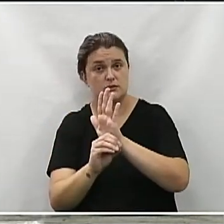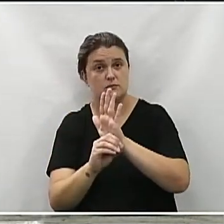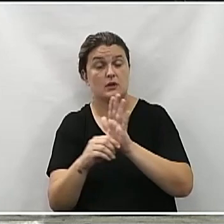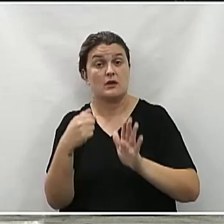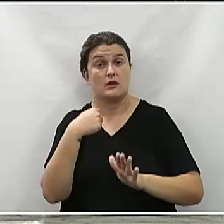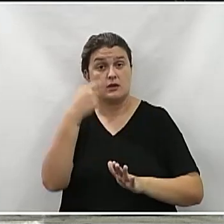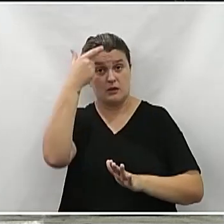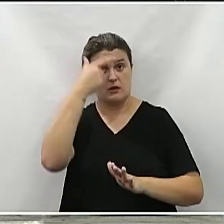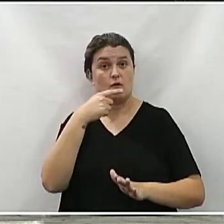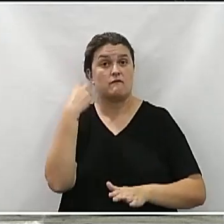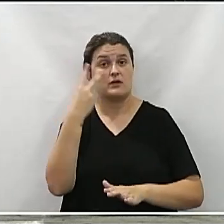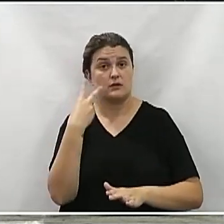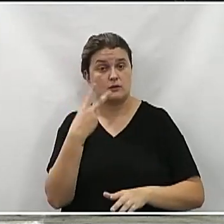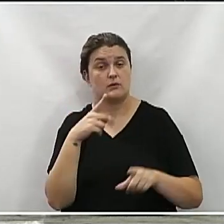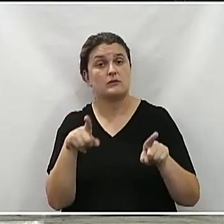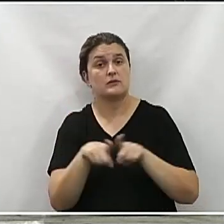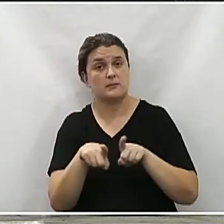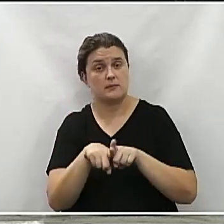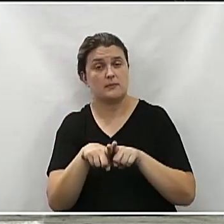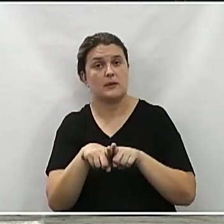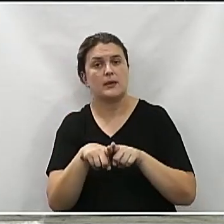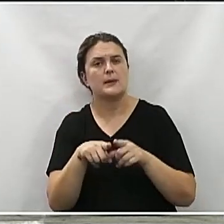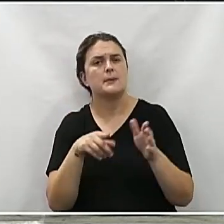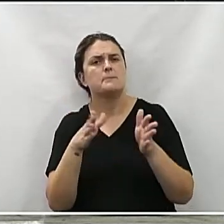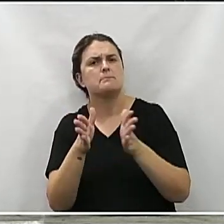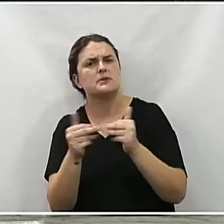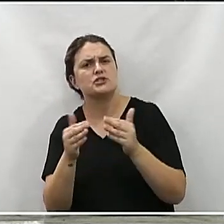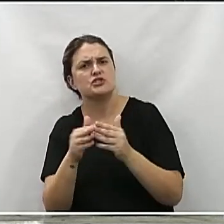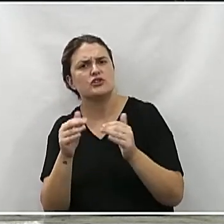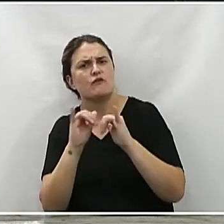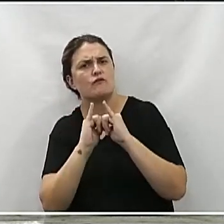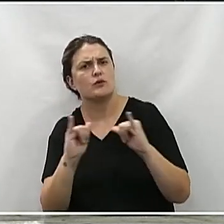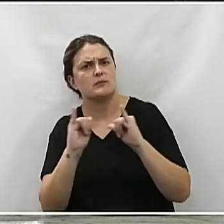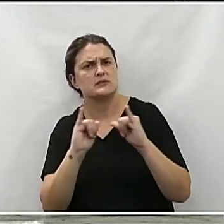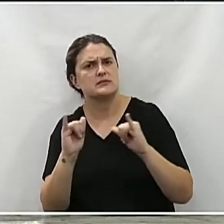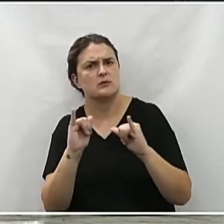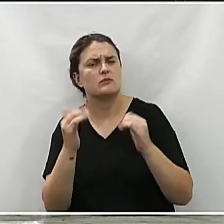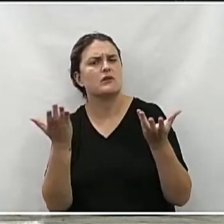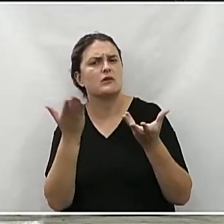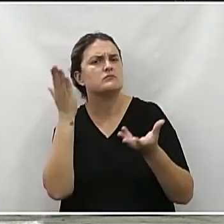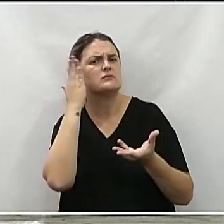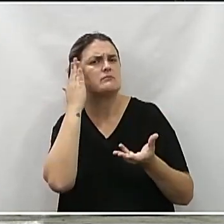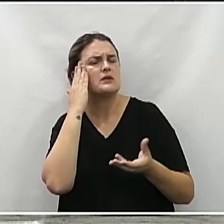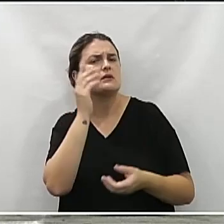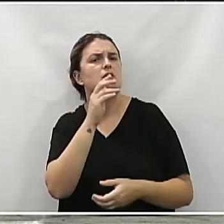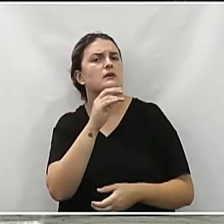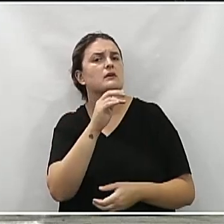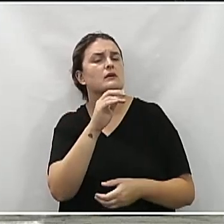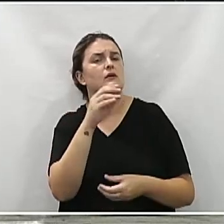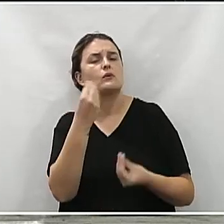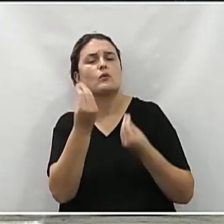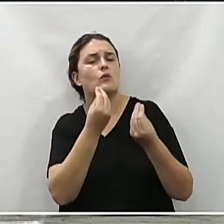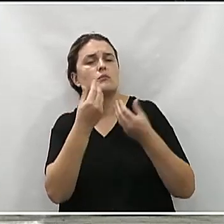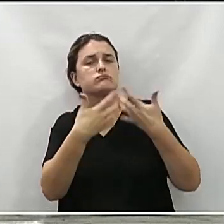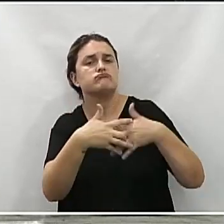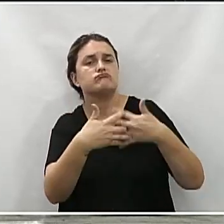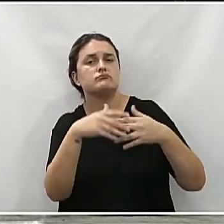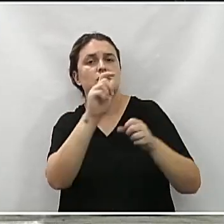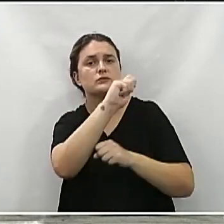presidente do bairro do Rocil solicitando algumas informações referentes as associações essa é uma cobrança minha